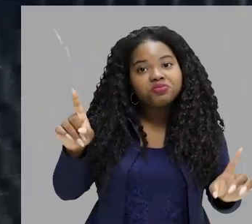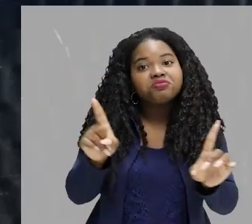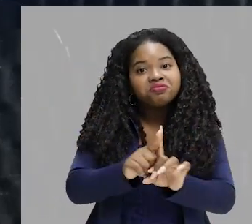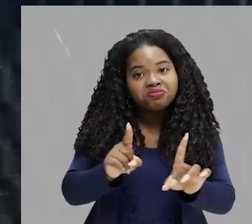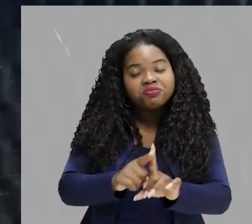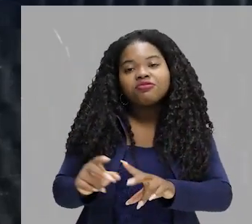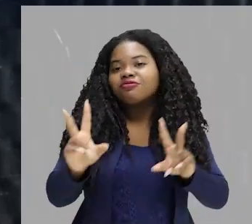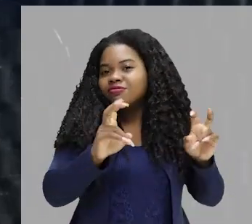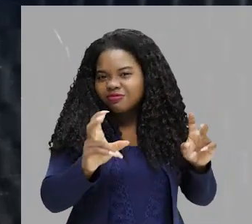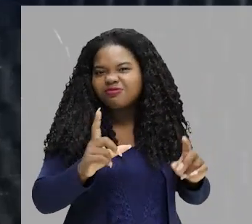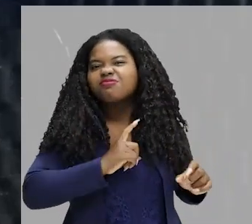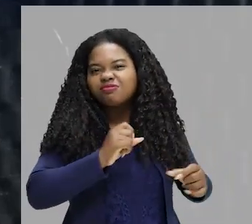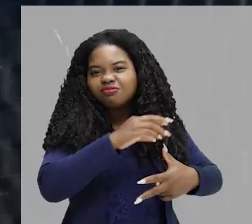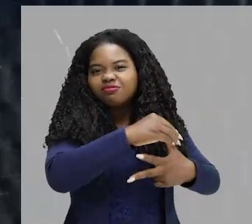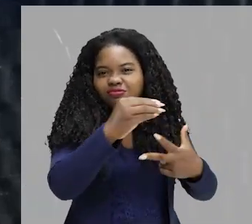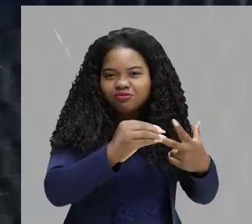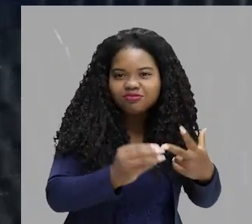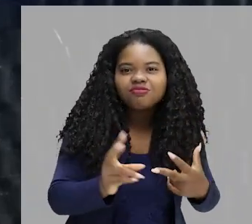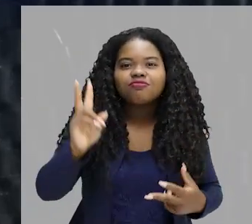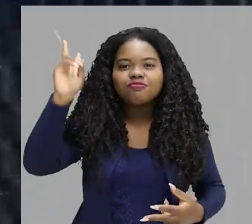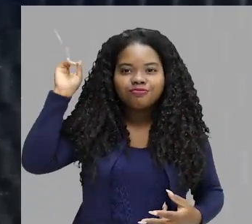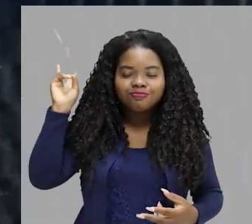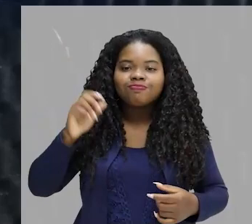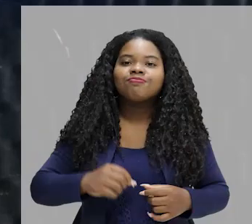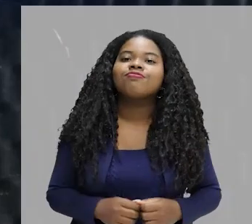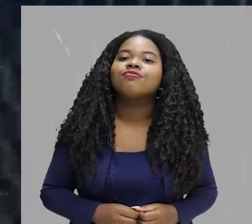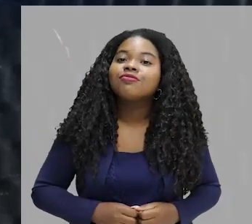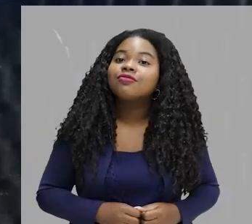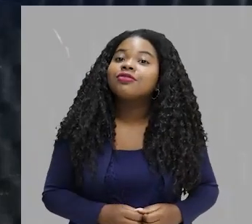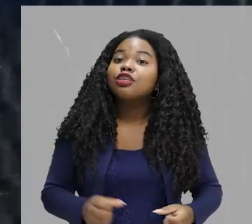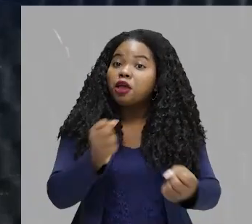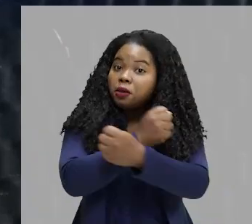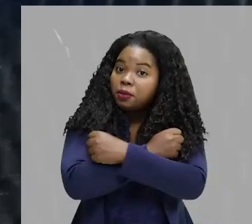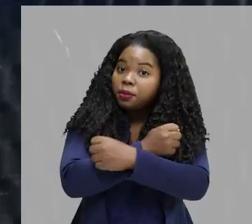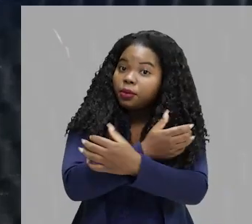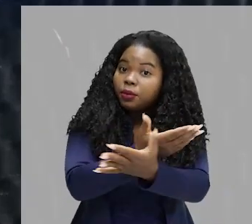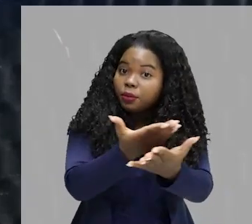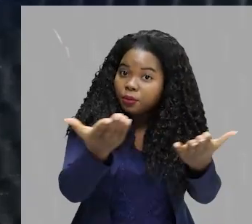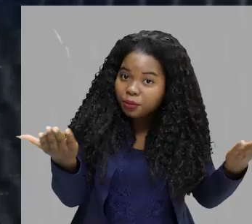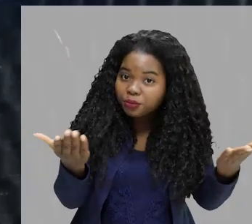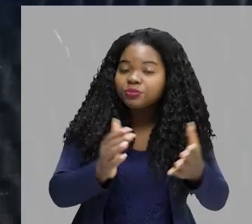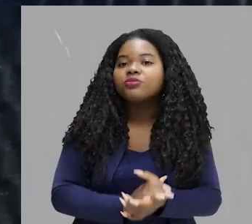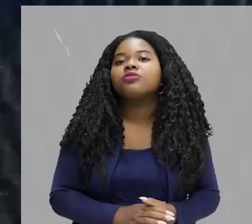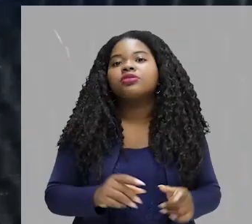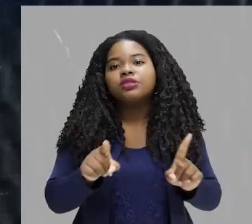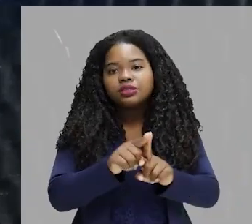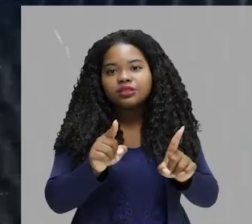um assunto que é muito presente em vestibular inclusive. E eu deixo aqui um abraço para todos